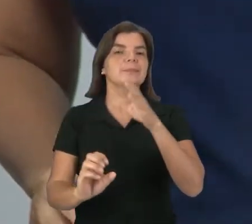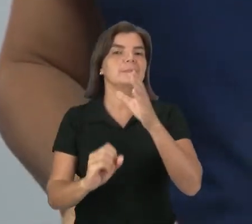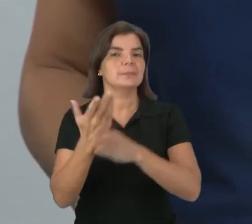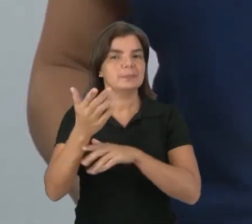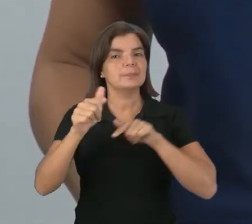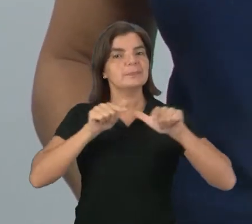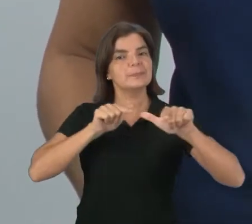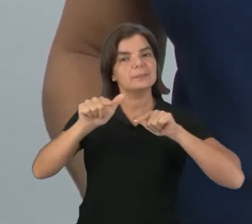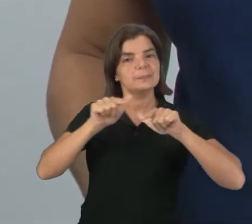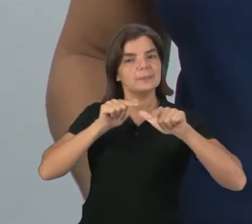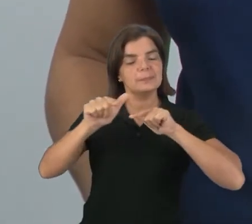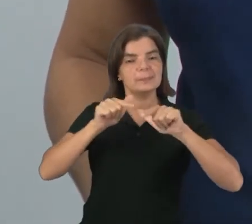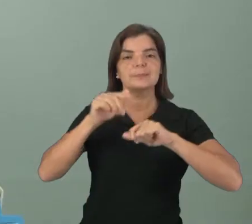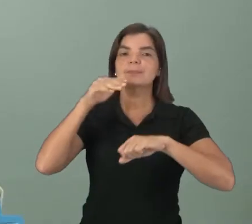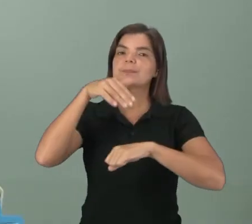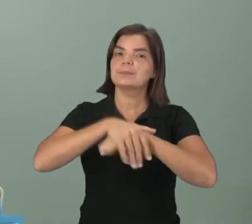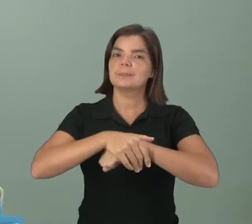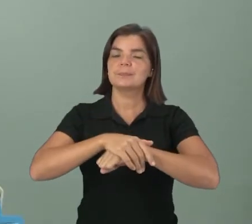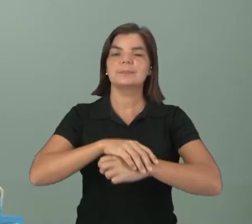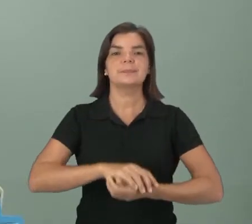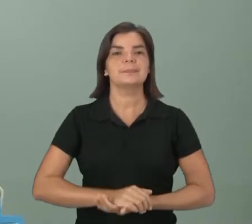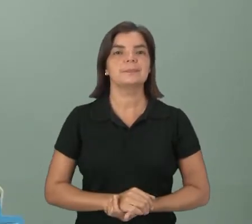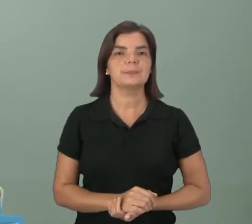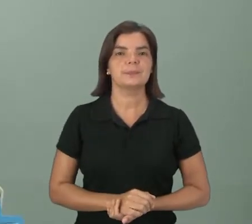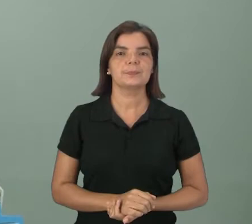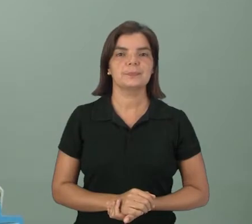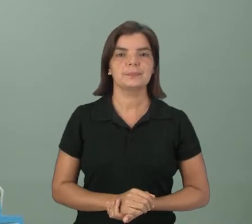Realiza suas atividades no período noturno